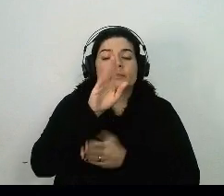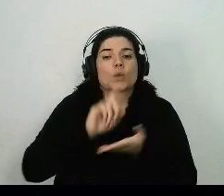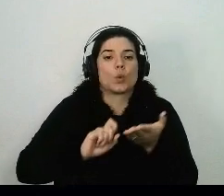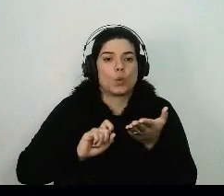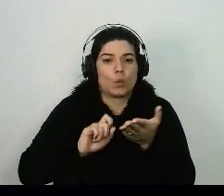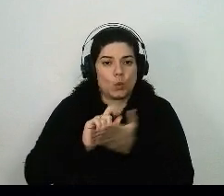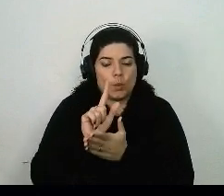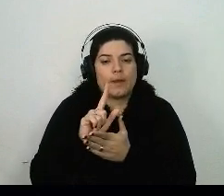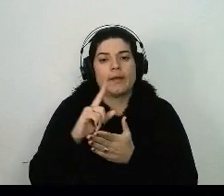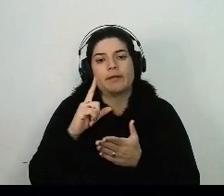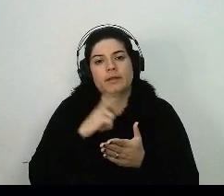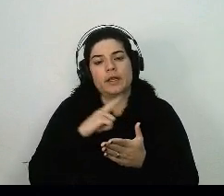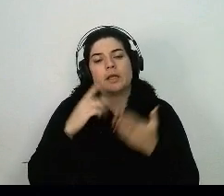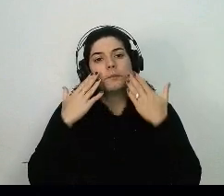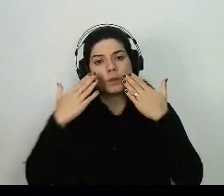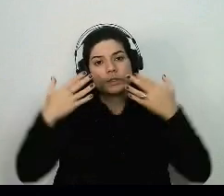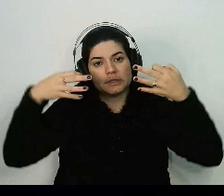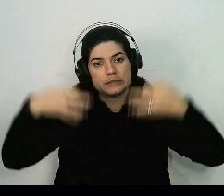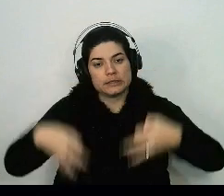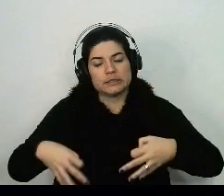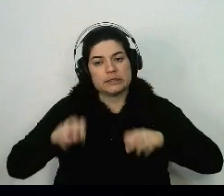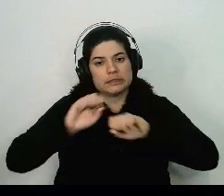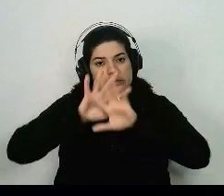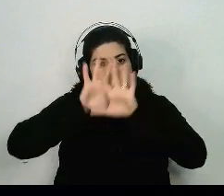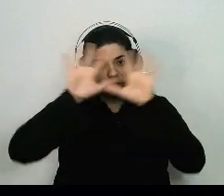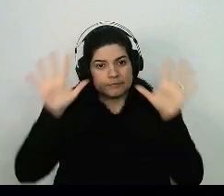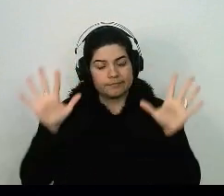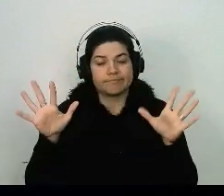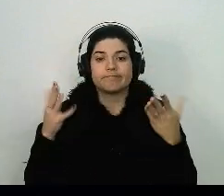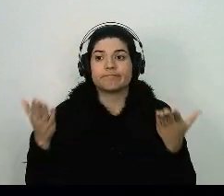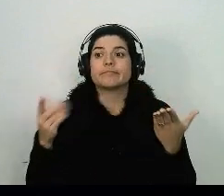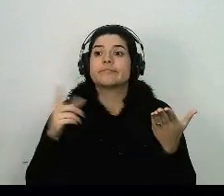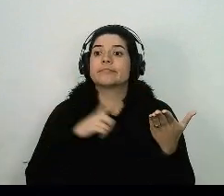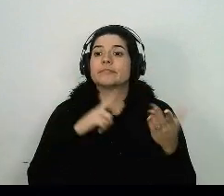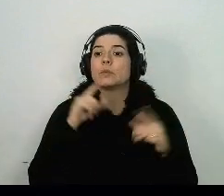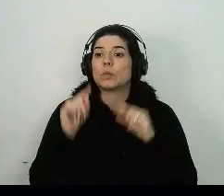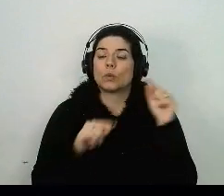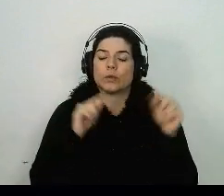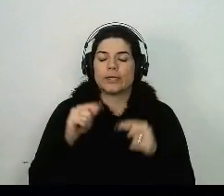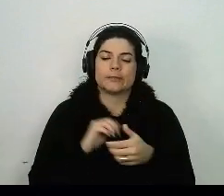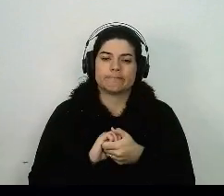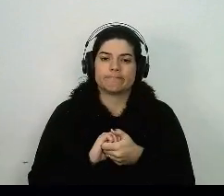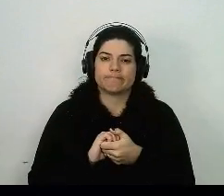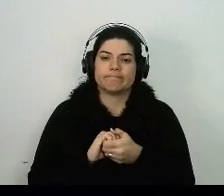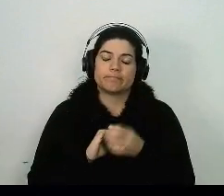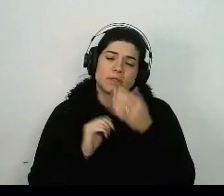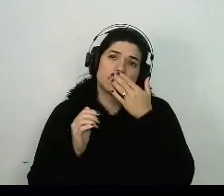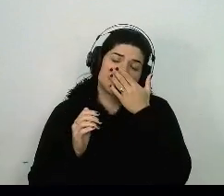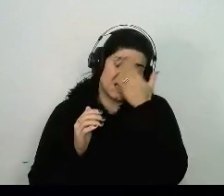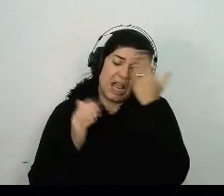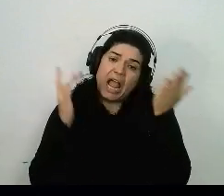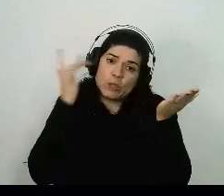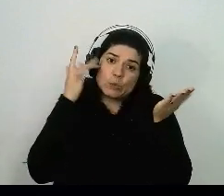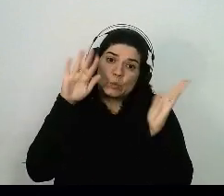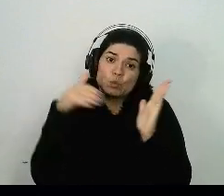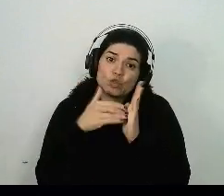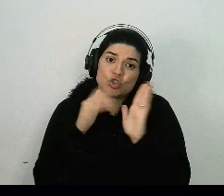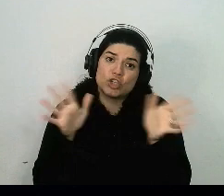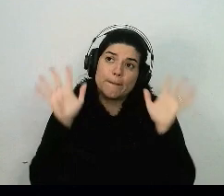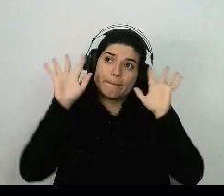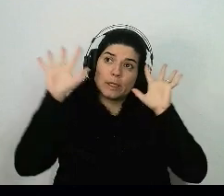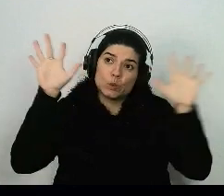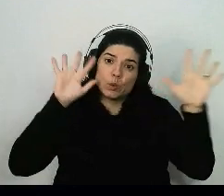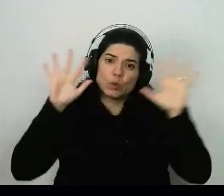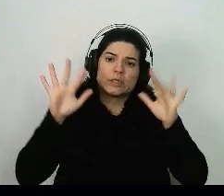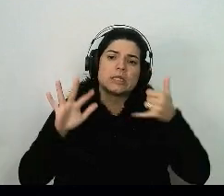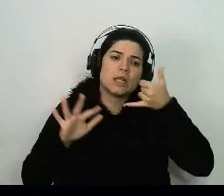da transparência, né? E aí a gente coloca aquela situação, né? Tu acha que todo mundo aqui já parou para pensar, poxa, esse celular tá ouvindo o